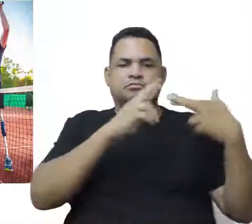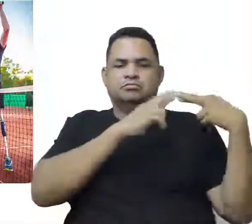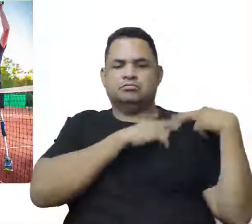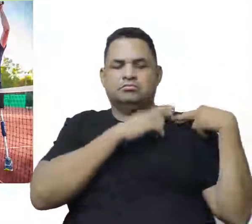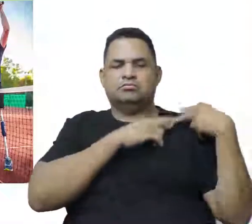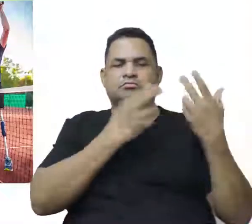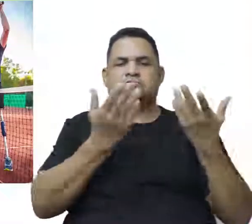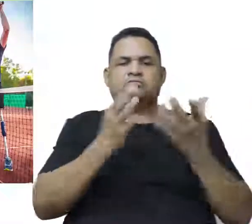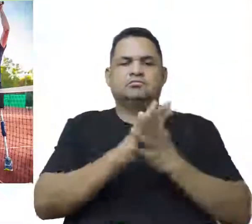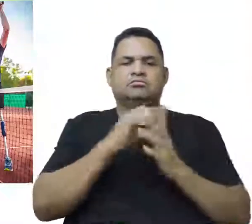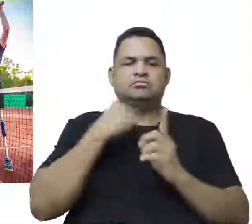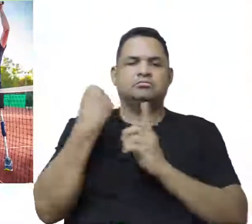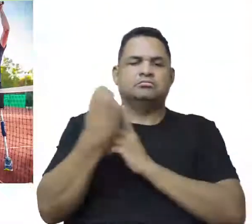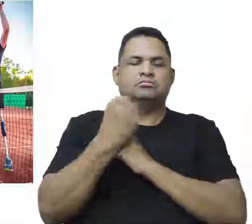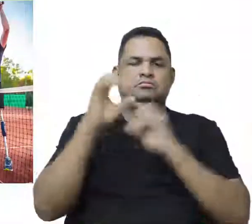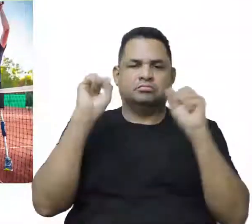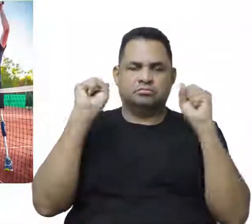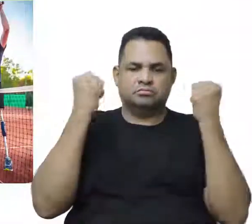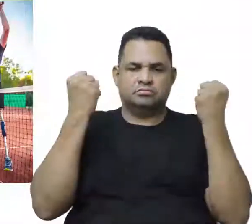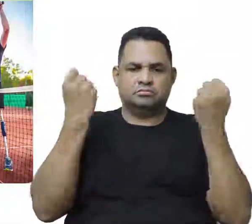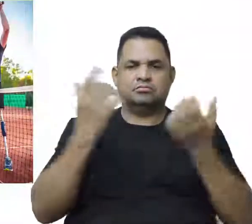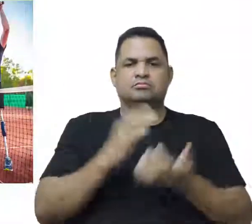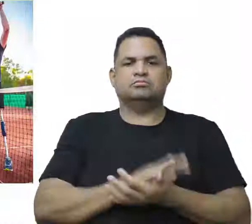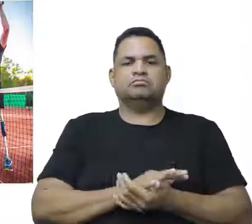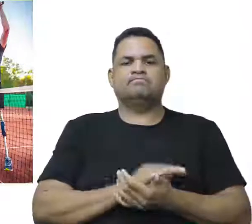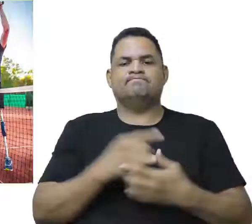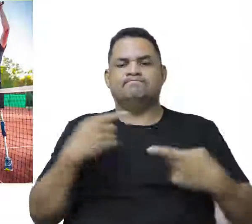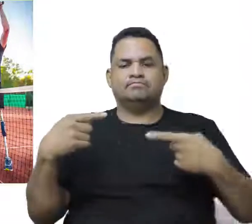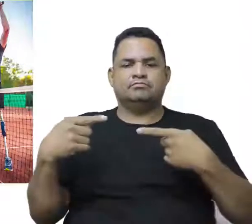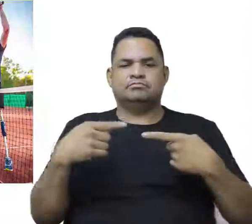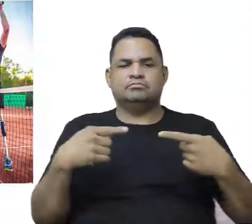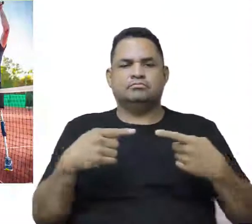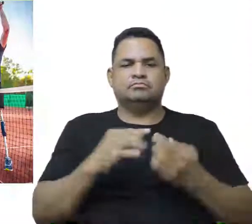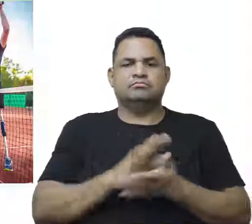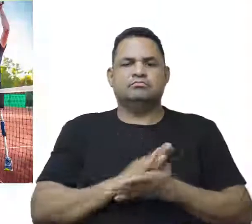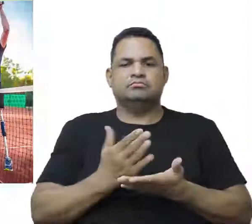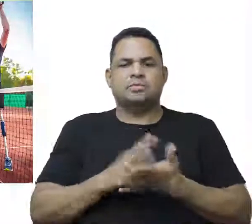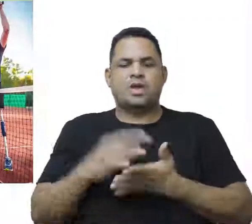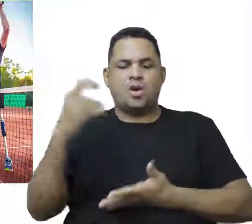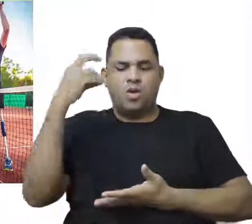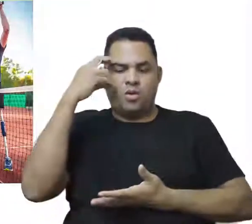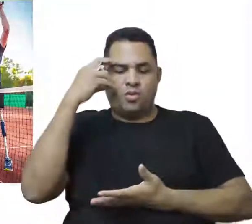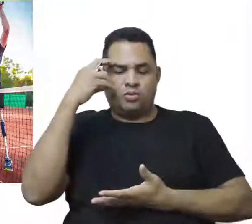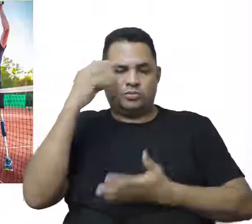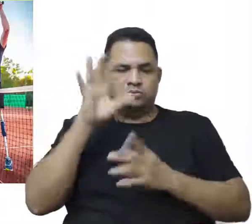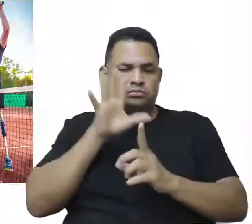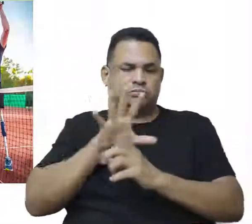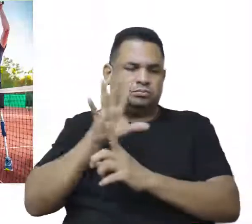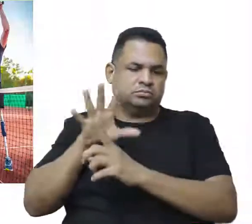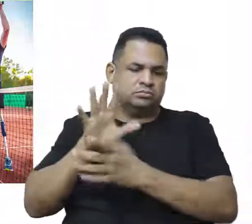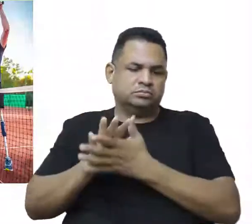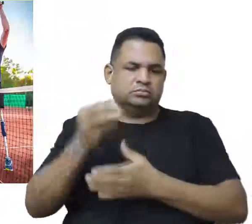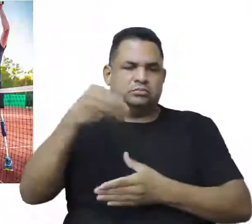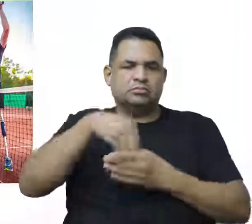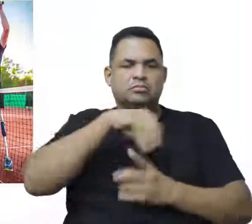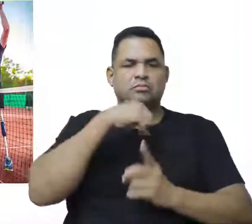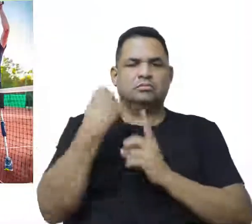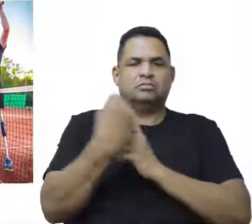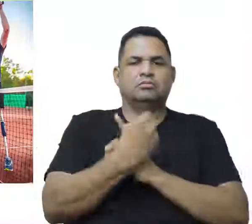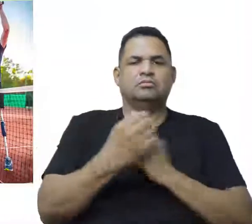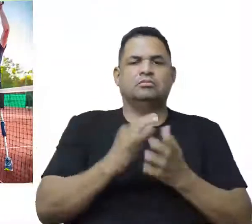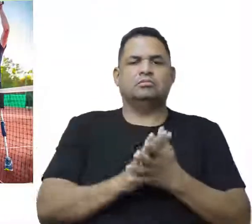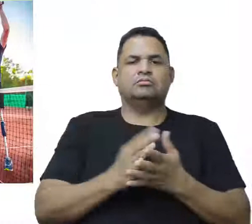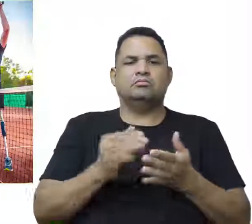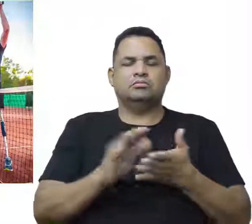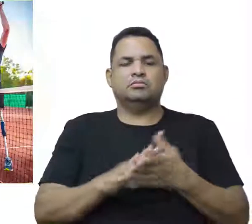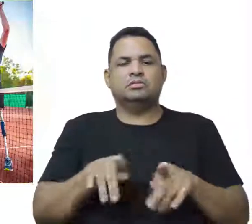responsabilidade social da educação física, está relacionada com a bagagem cultural, o impacto disso na sociedade. E nós vamos